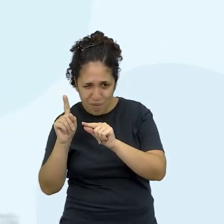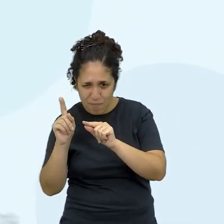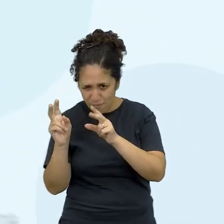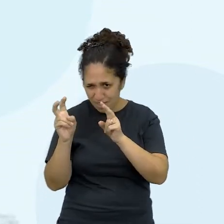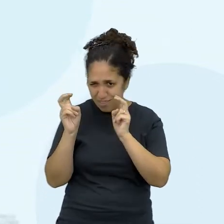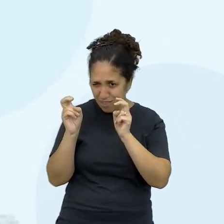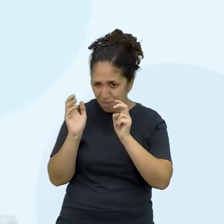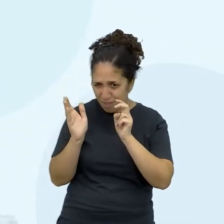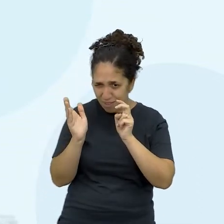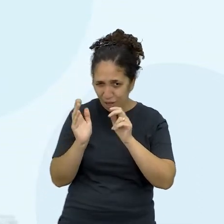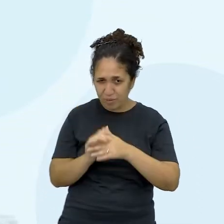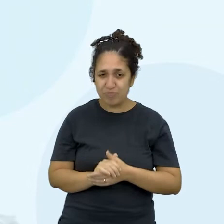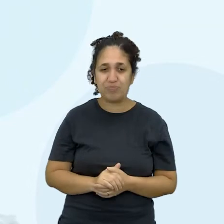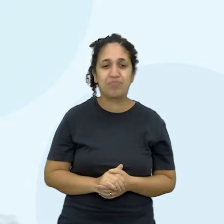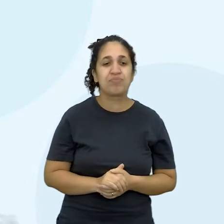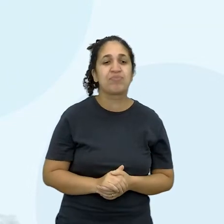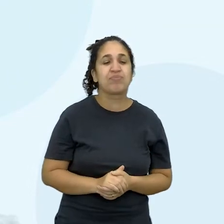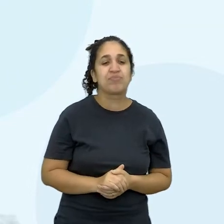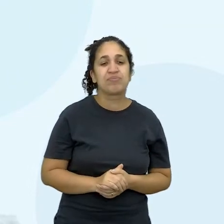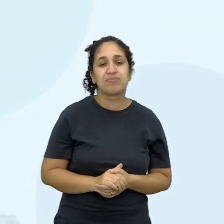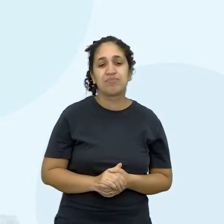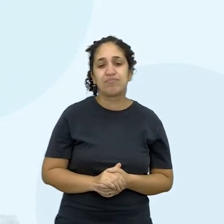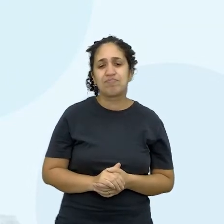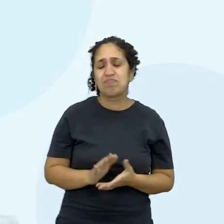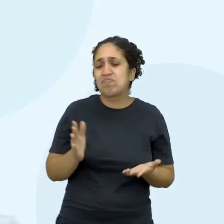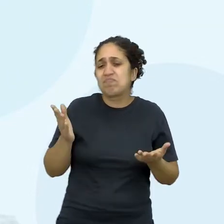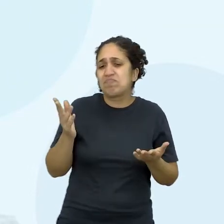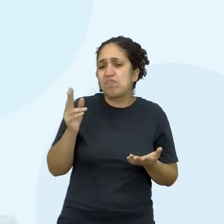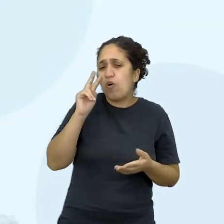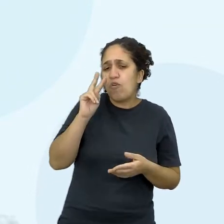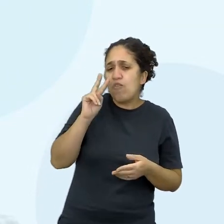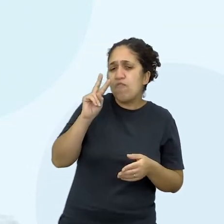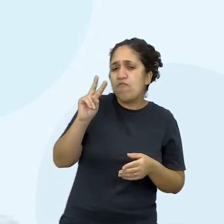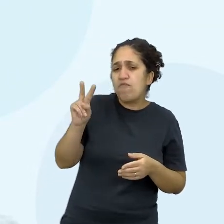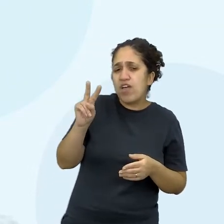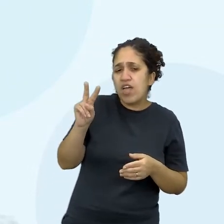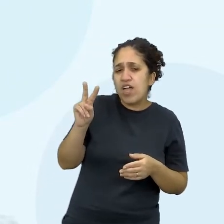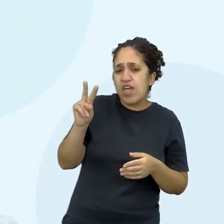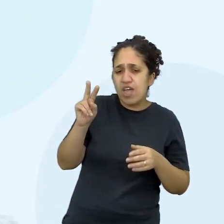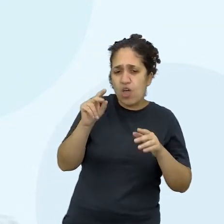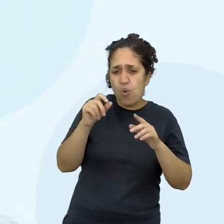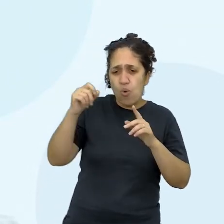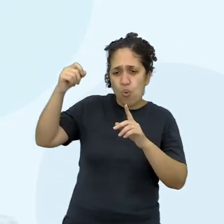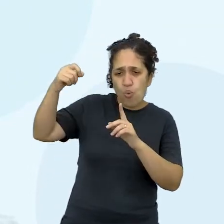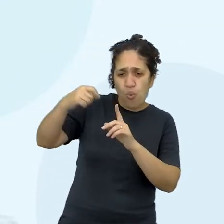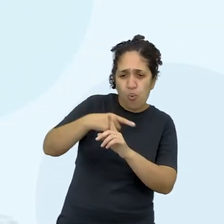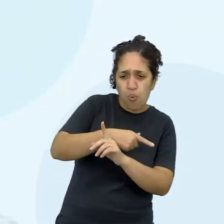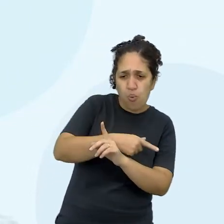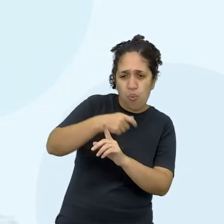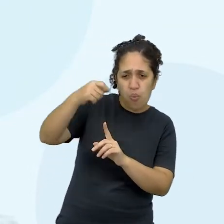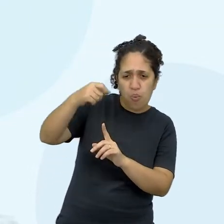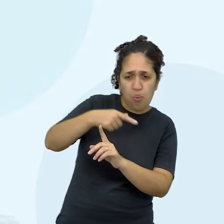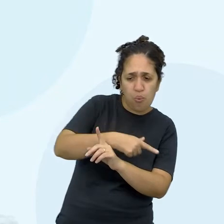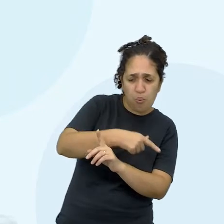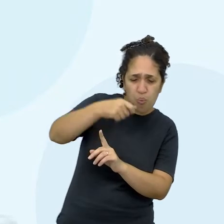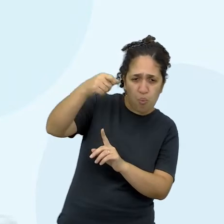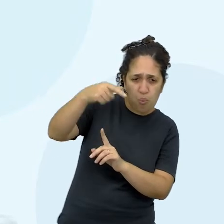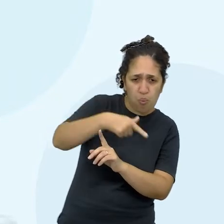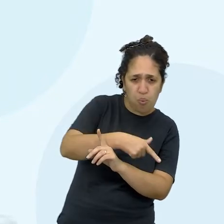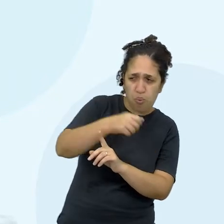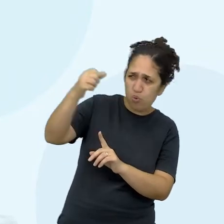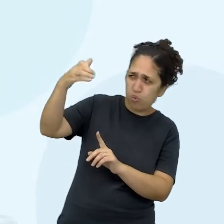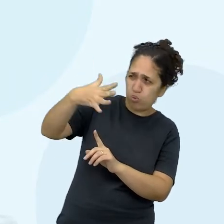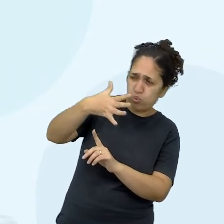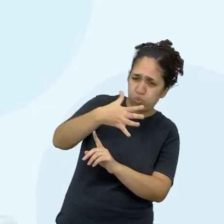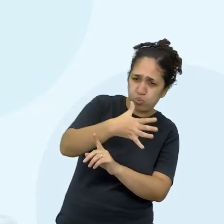Ó. Eu não vou ter a mesma quantidade de raios luminosos entrando nessa área